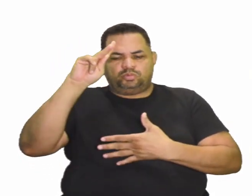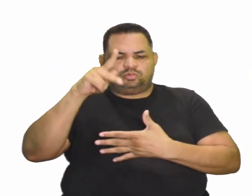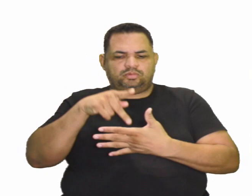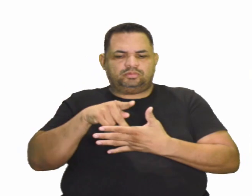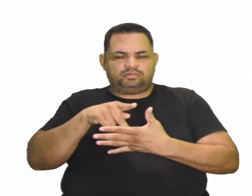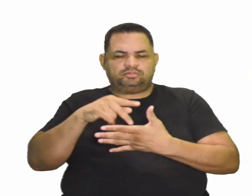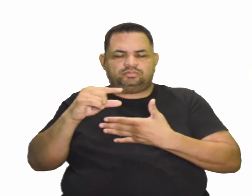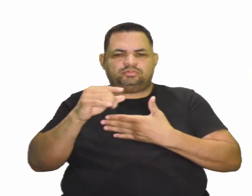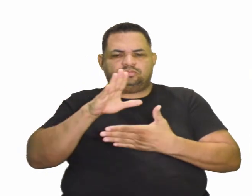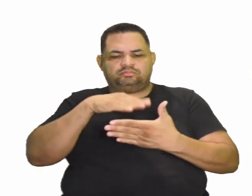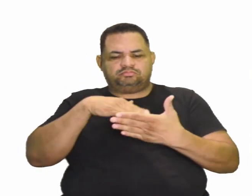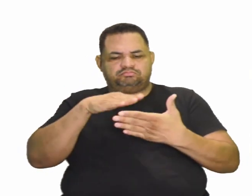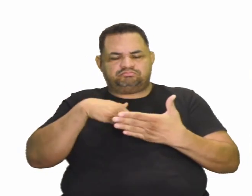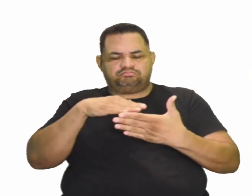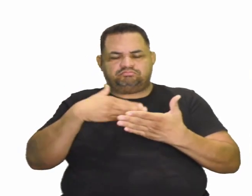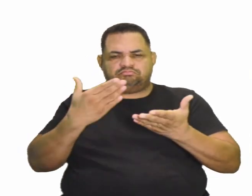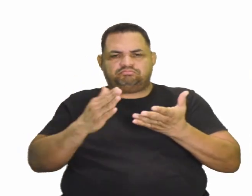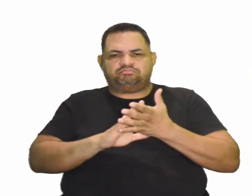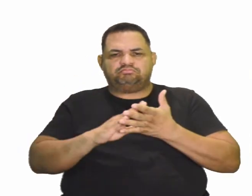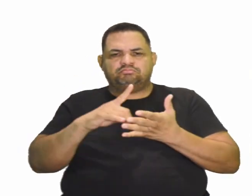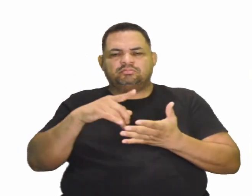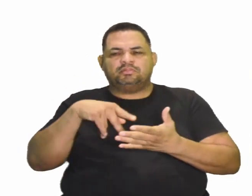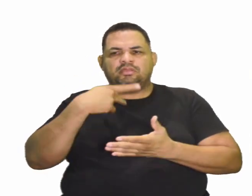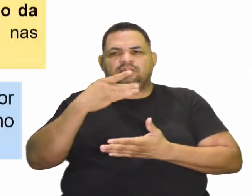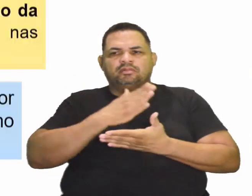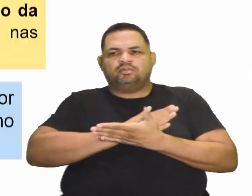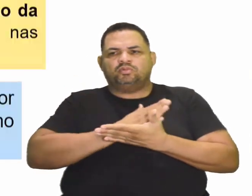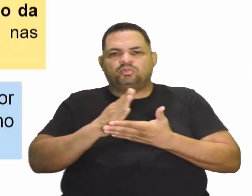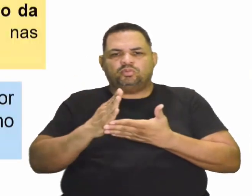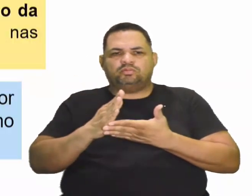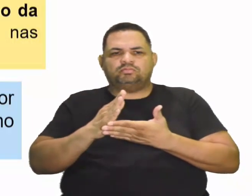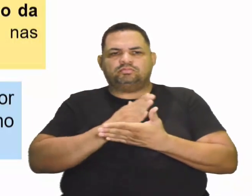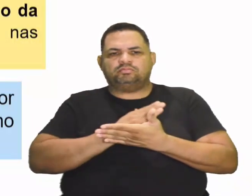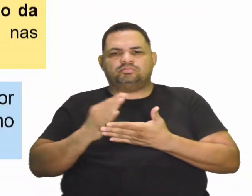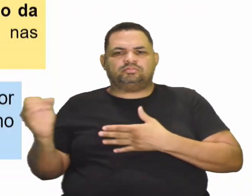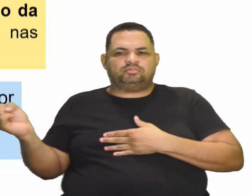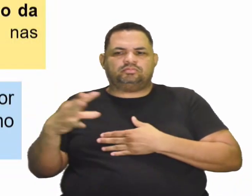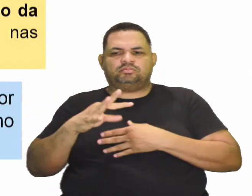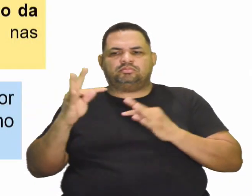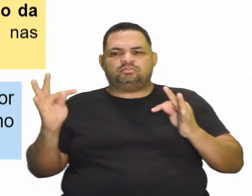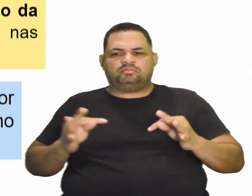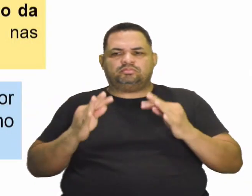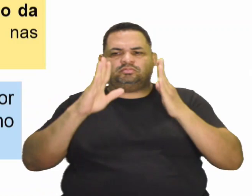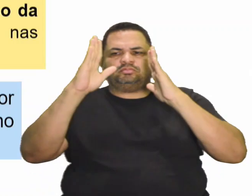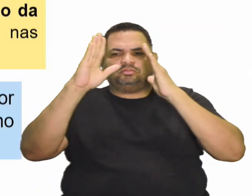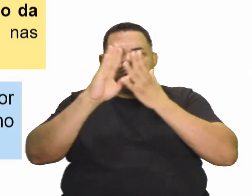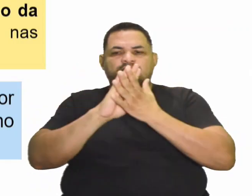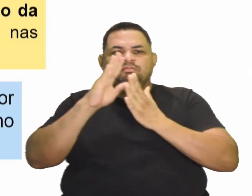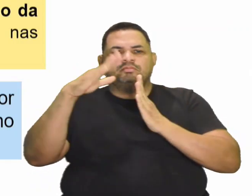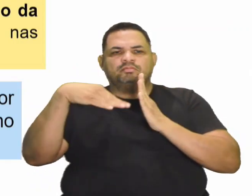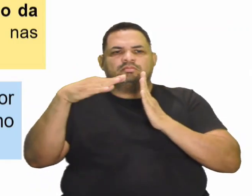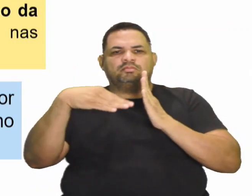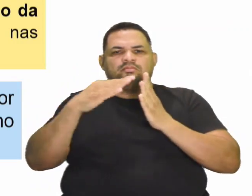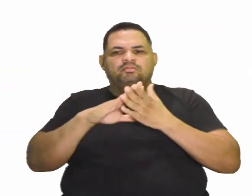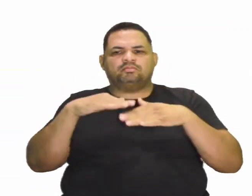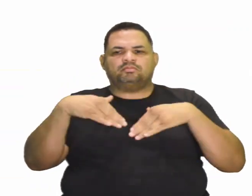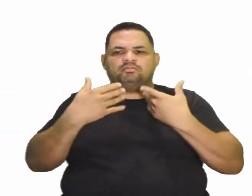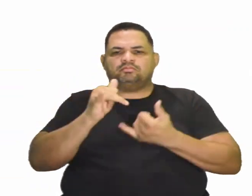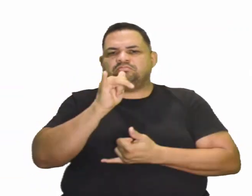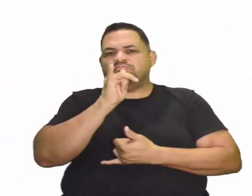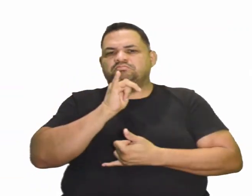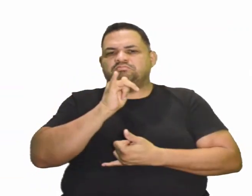outras aulas, ele dá início aí em novas técnicas, né, de pintura, como, por